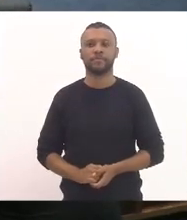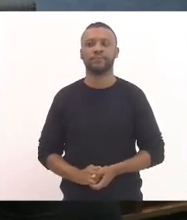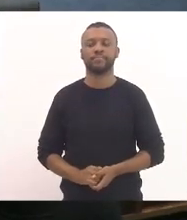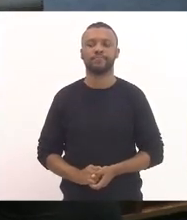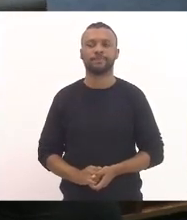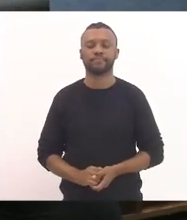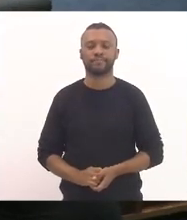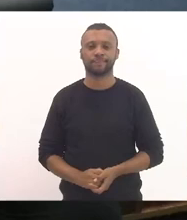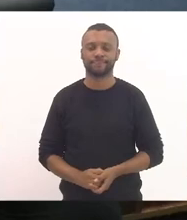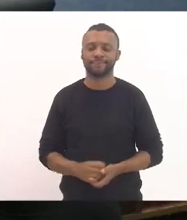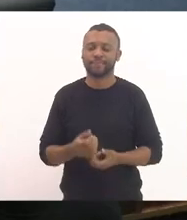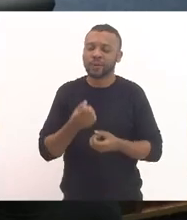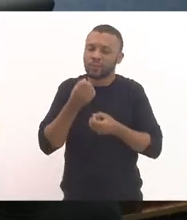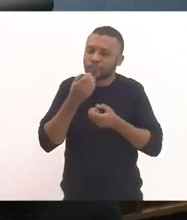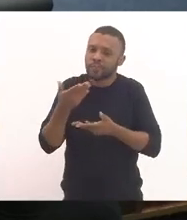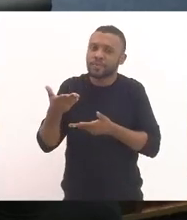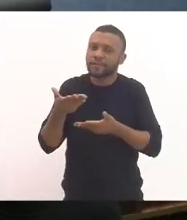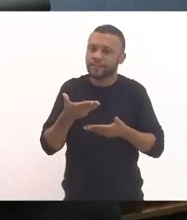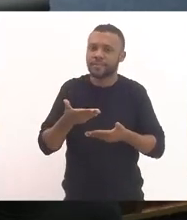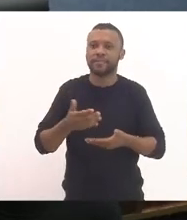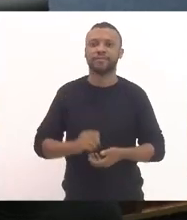Olá seja muito bem-vinda